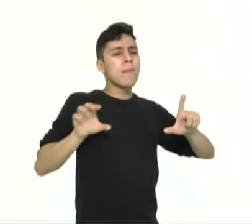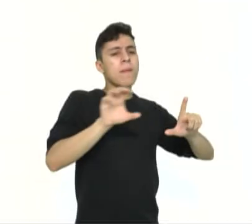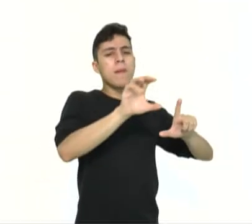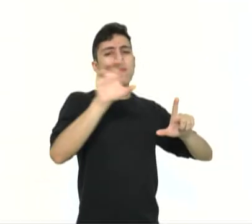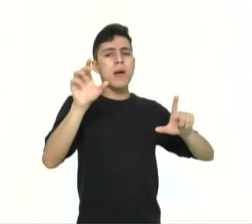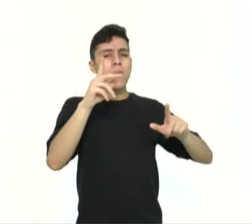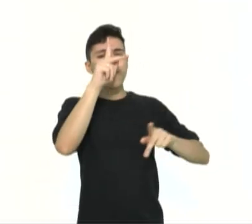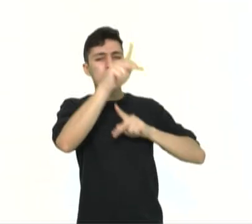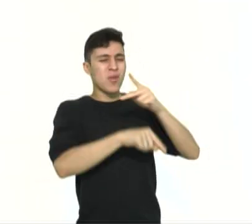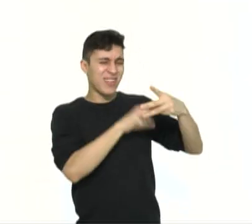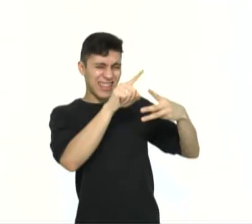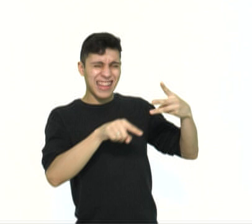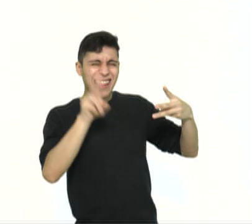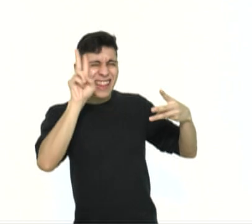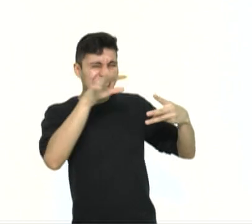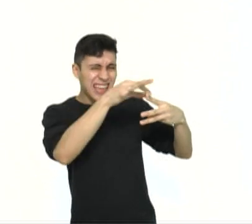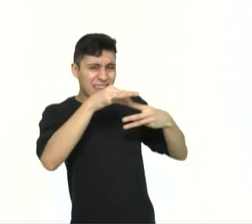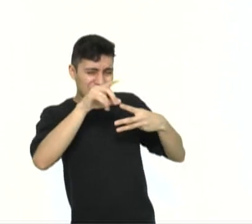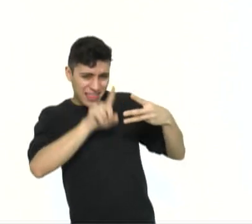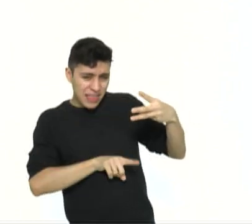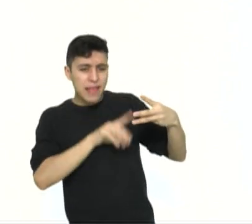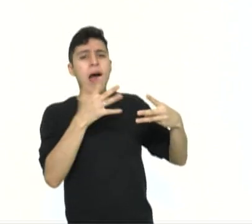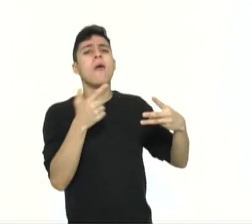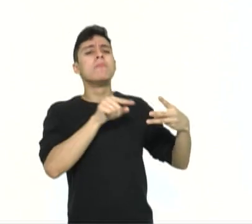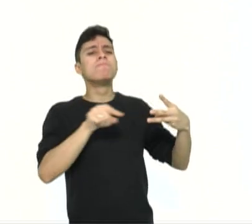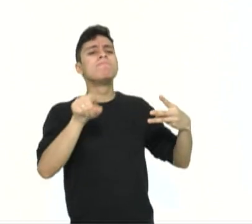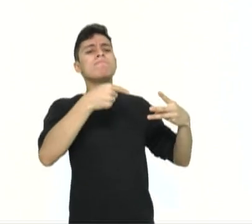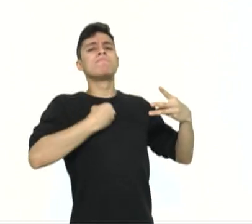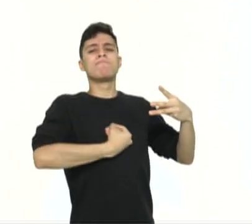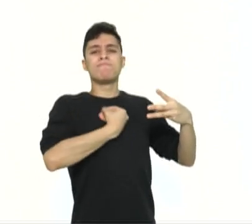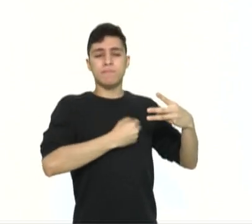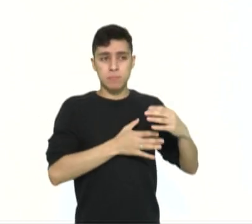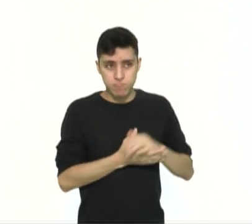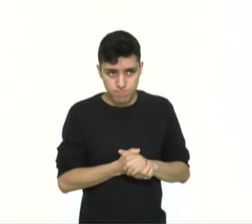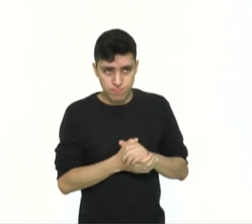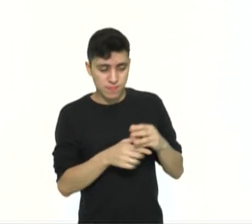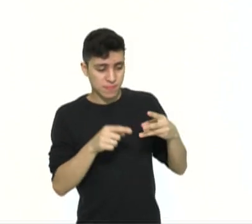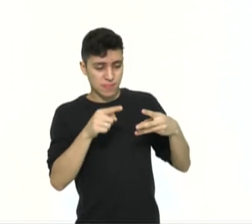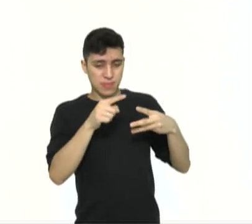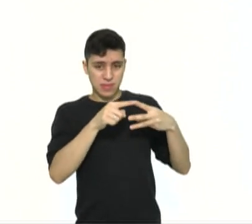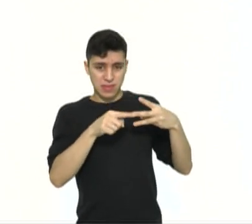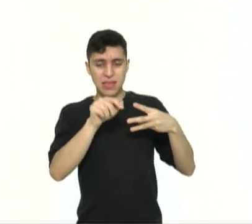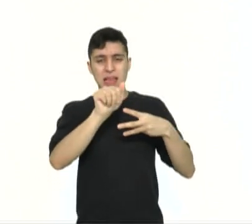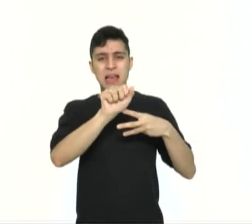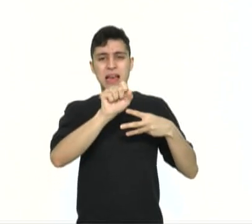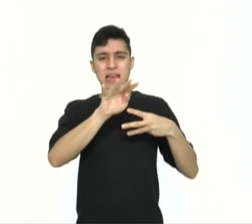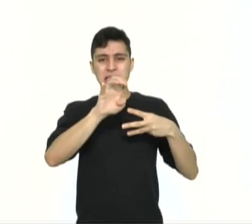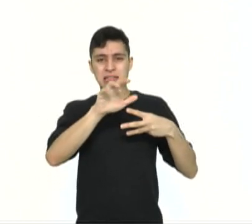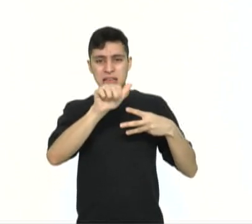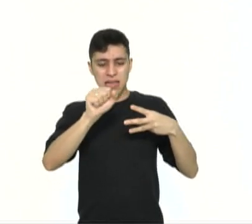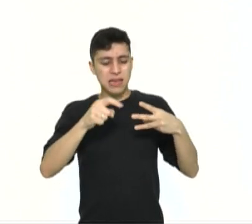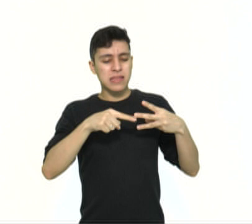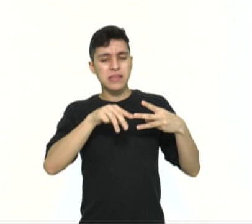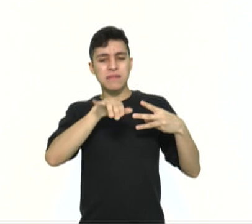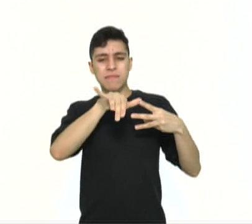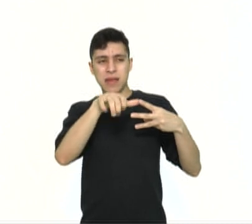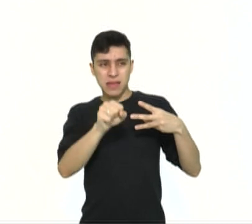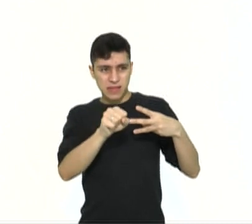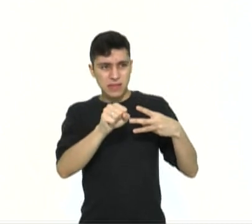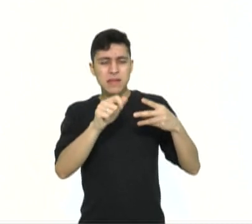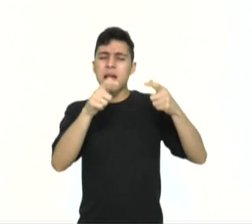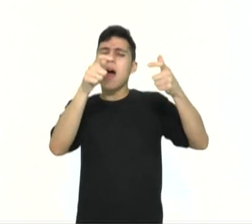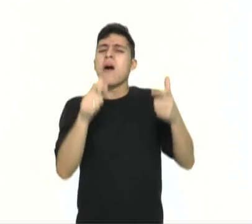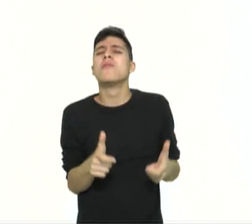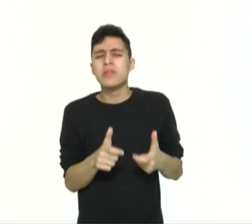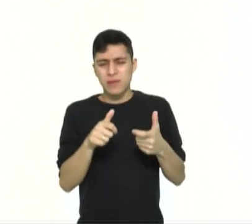maias, astecas e incas. Então, os astecas e os maias, como a gente pode ver, eles estavam localizados